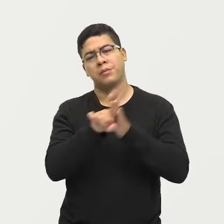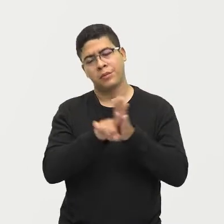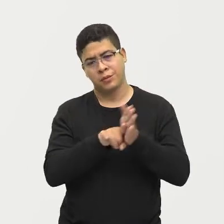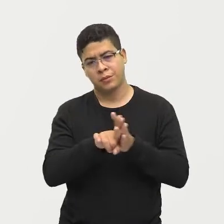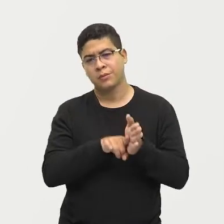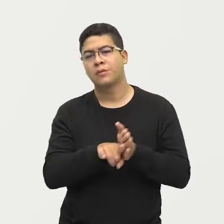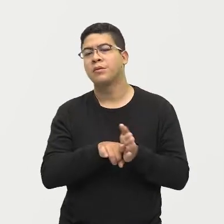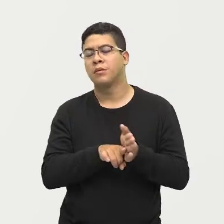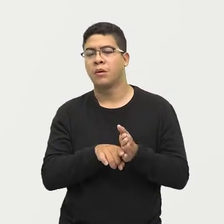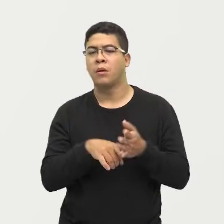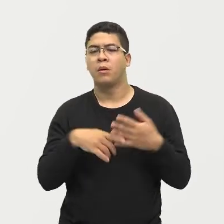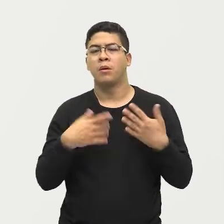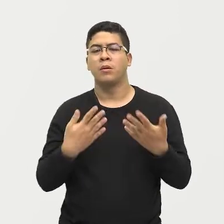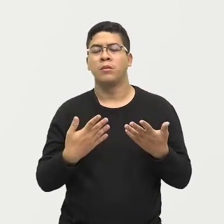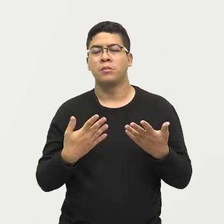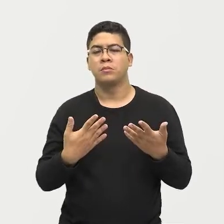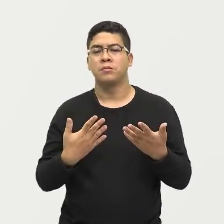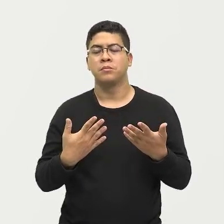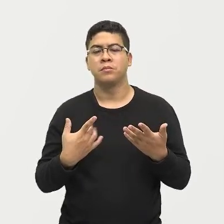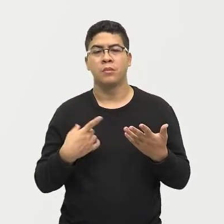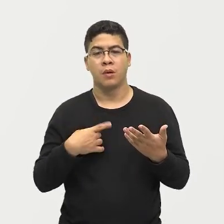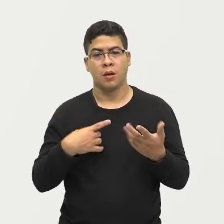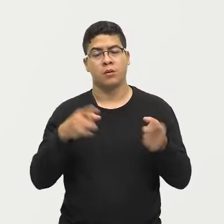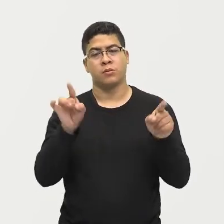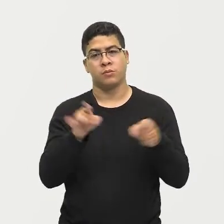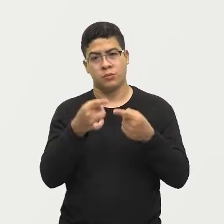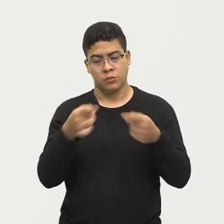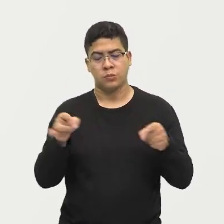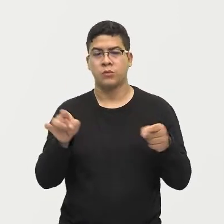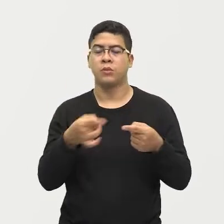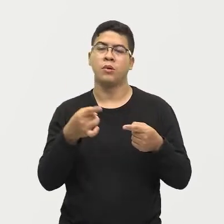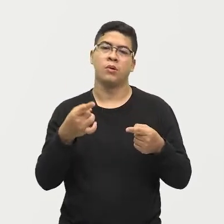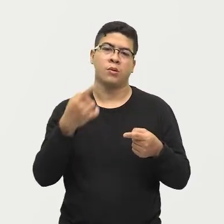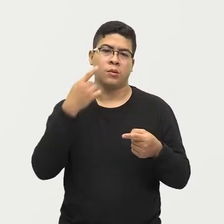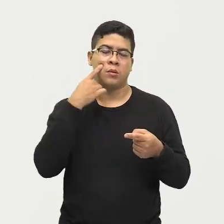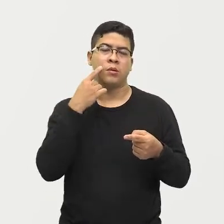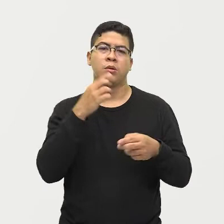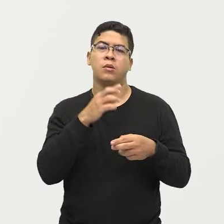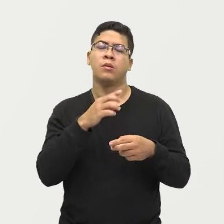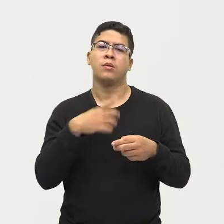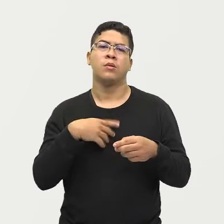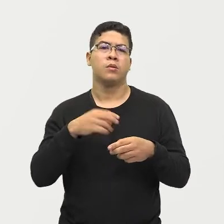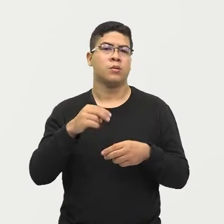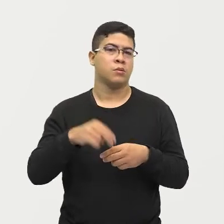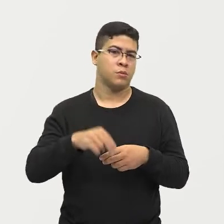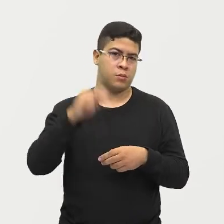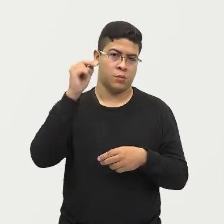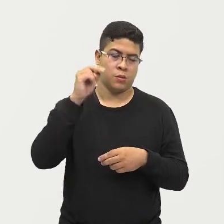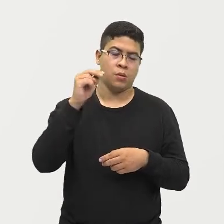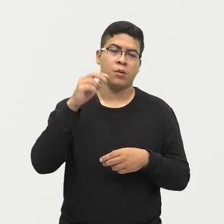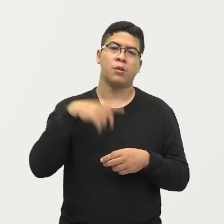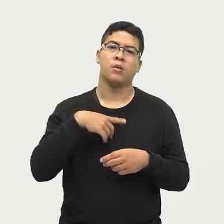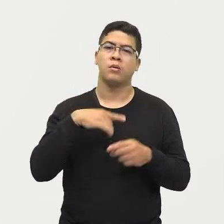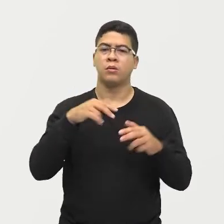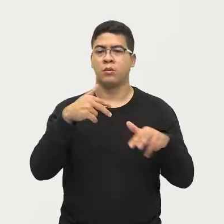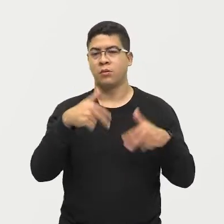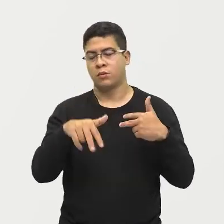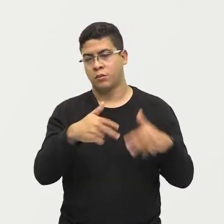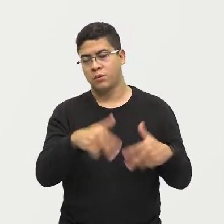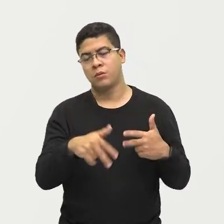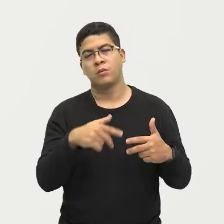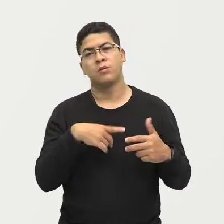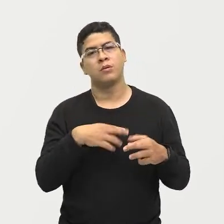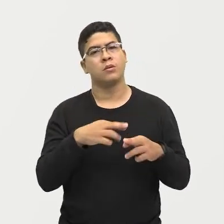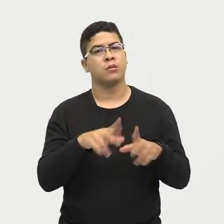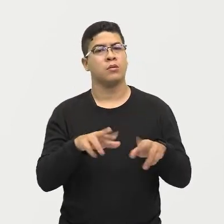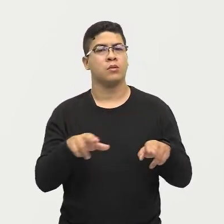vocês anteriormente, músicas do Nordeste, músicas do Norte do Brasil, danças. Então,